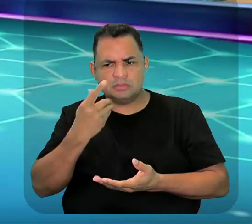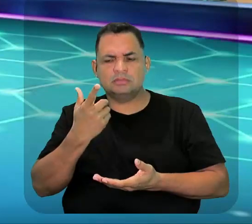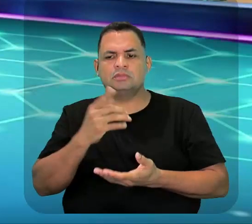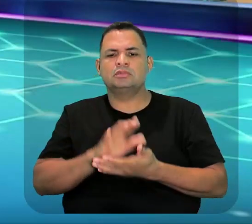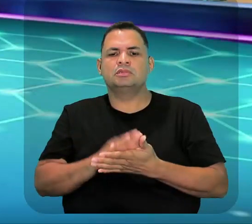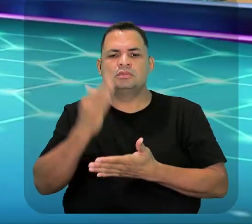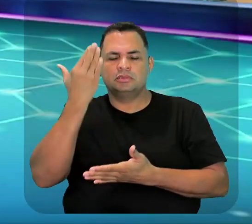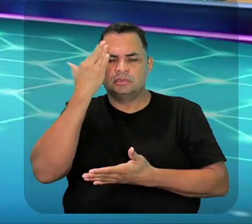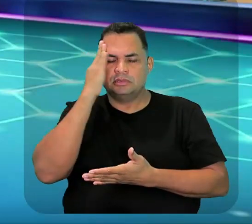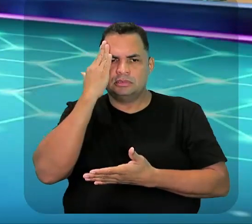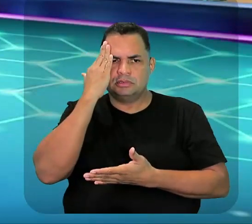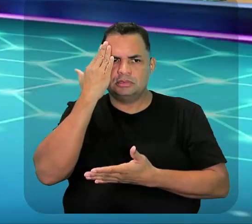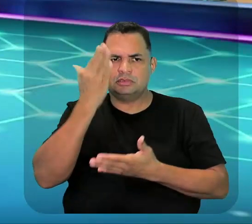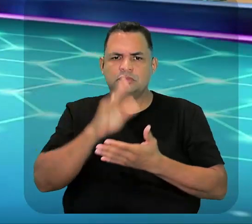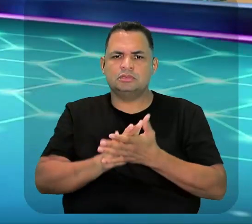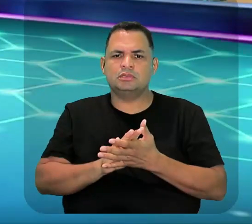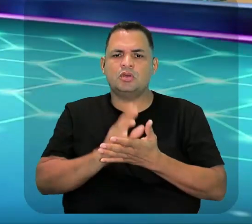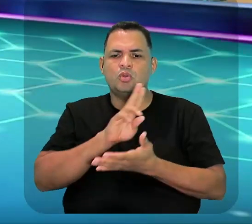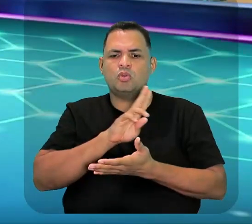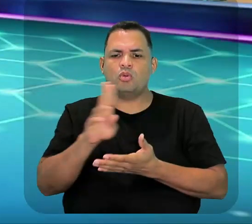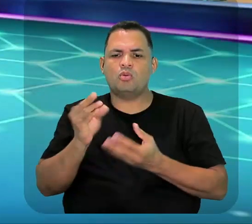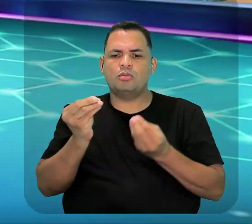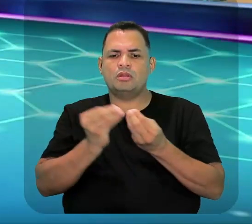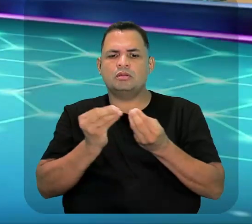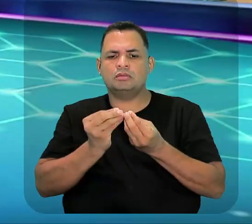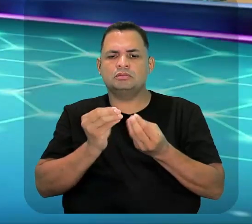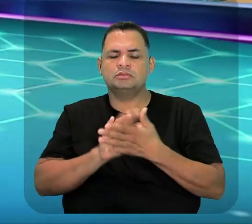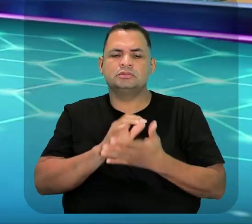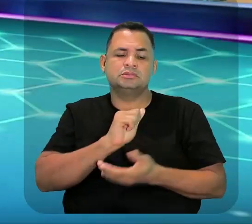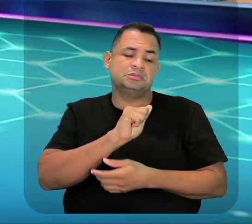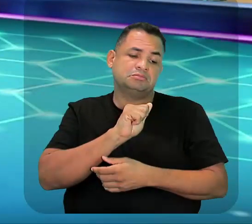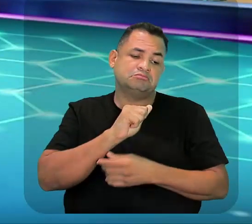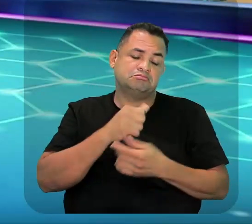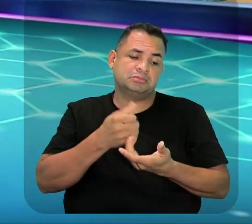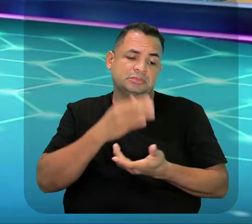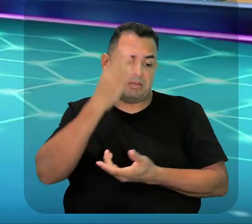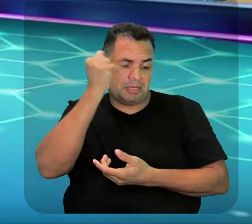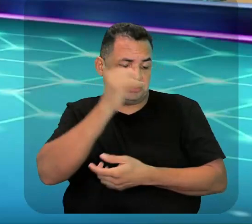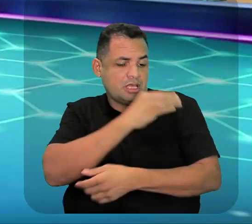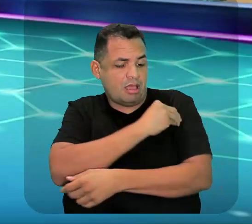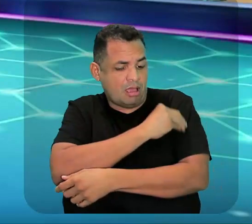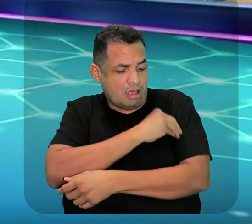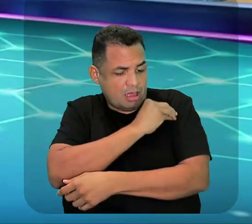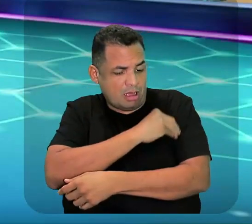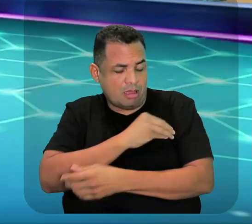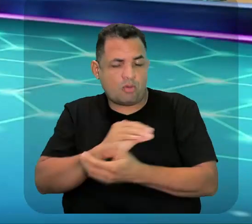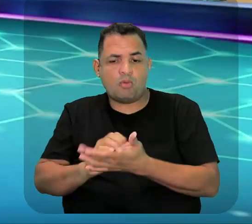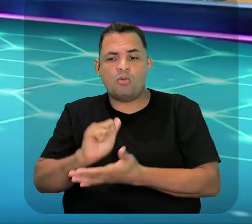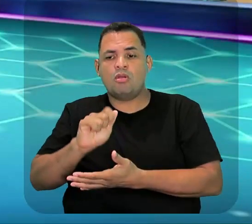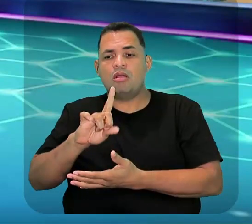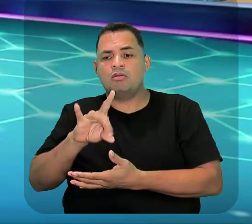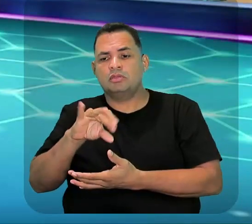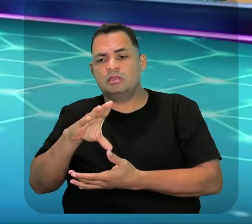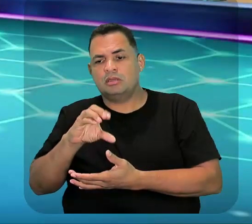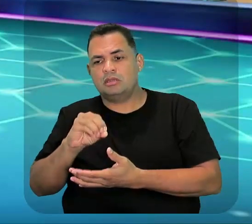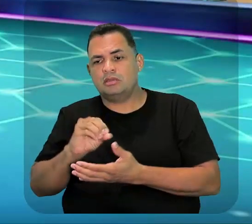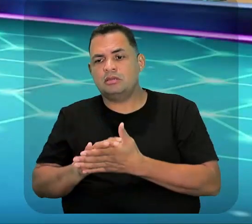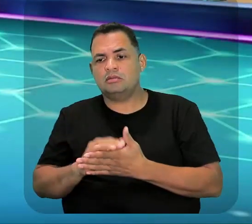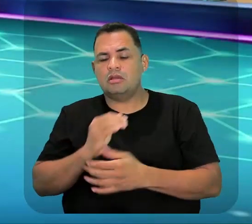a nomenclatura de uma molécula para definir se é álcool, se é aldeído, se é ácido